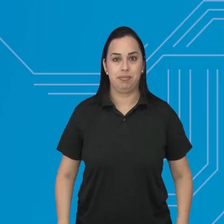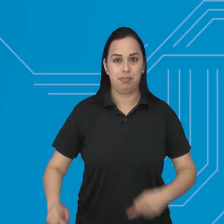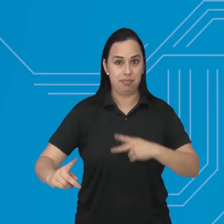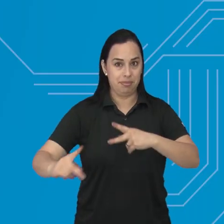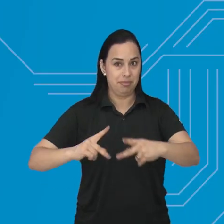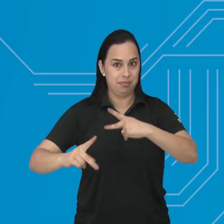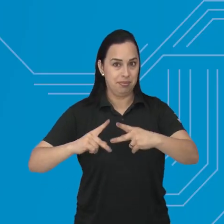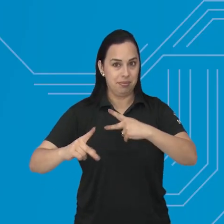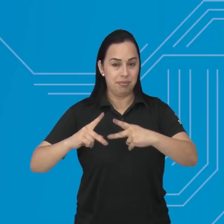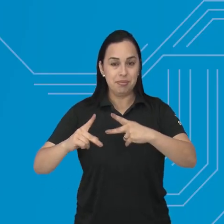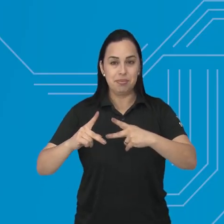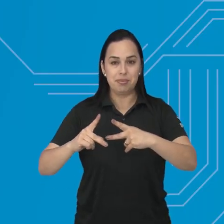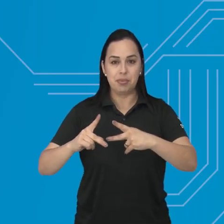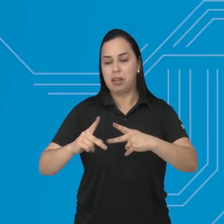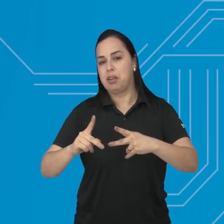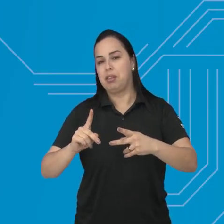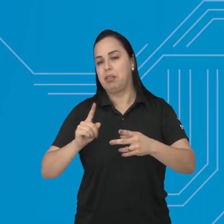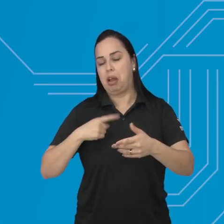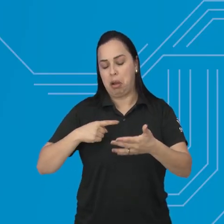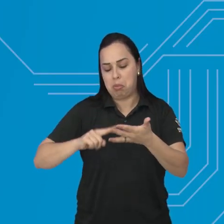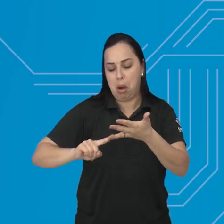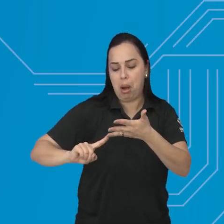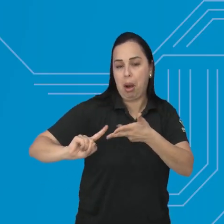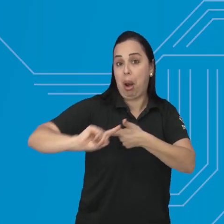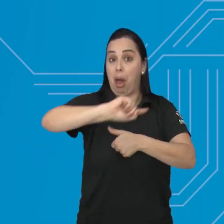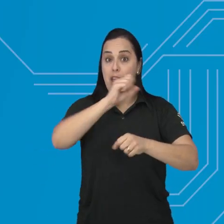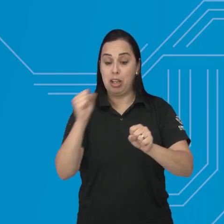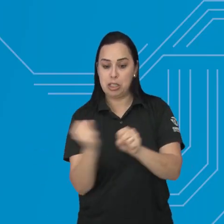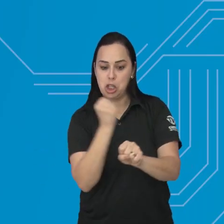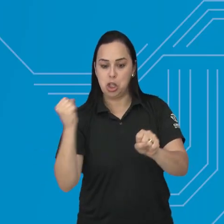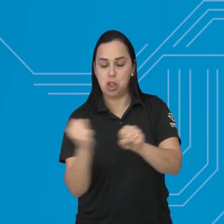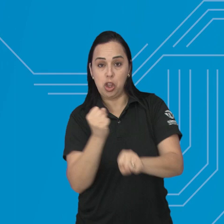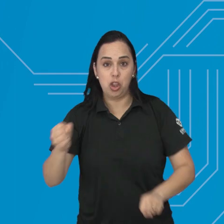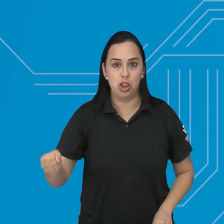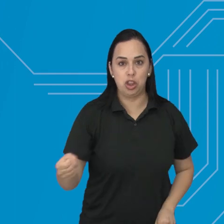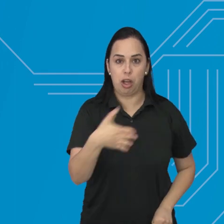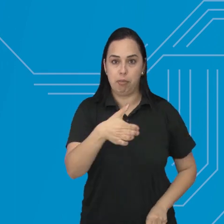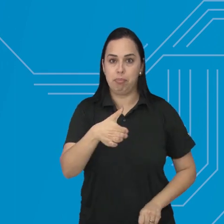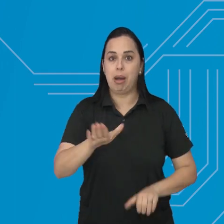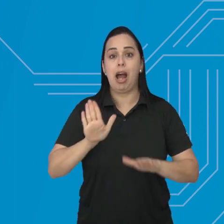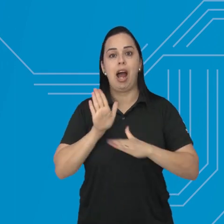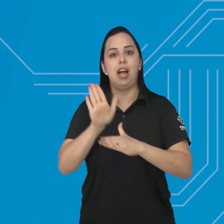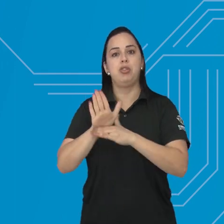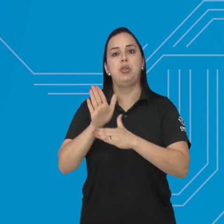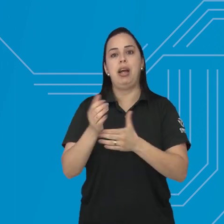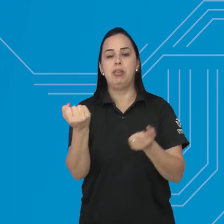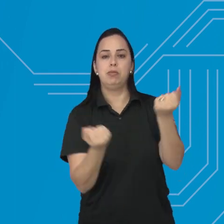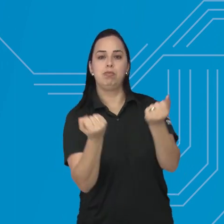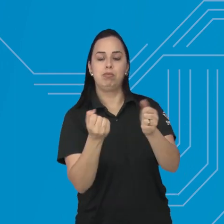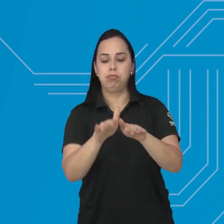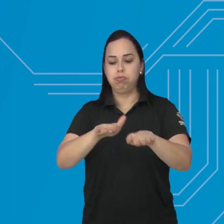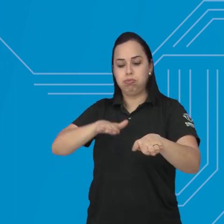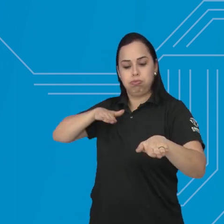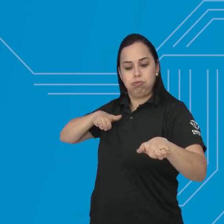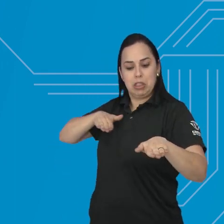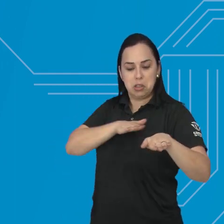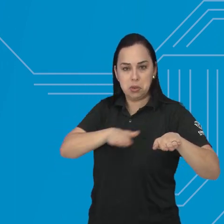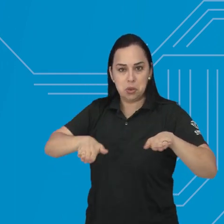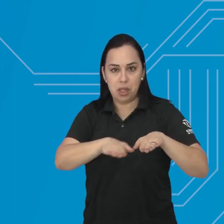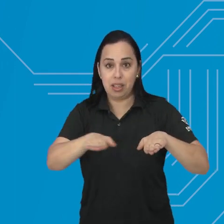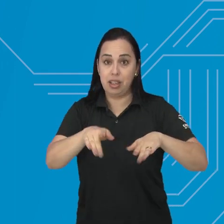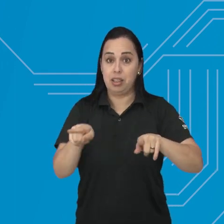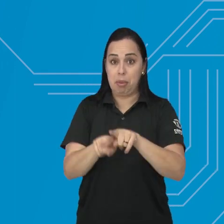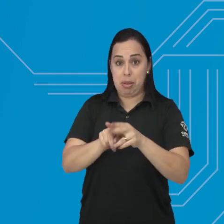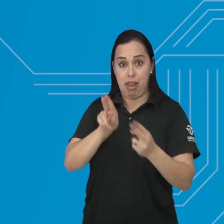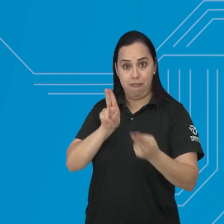diferença. E São José dos Campos deve ganhar um pacote de obras viárias para melhorar o trânsito aqui na cidade. E um dos